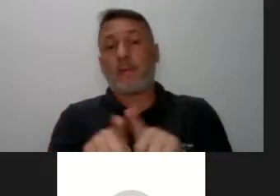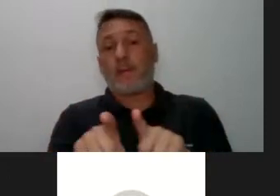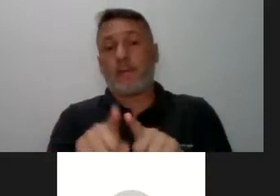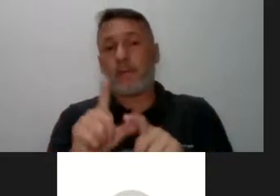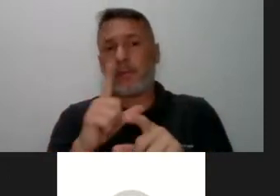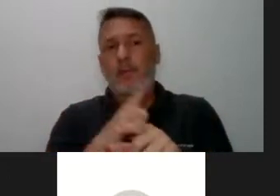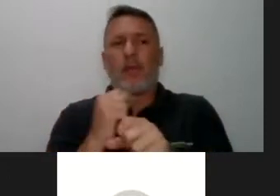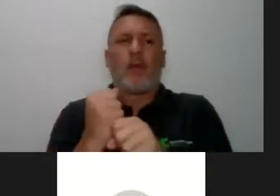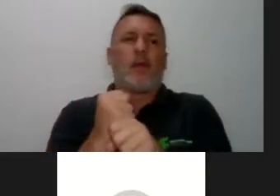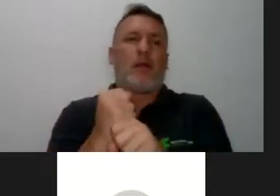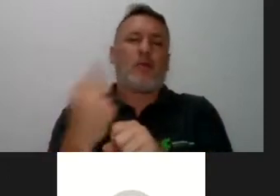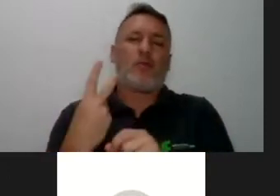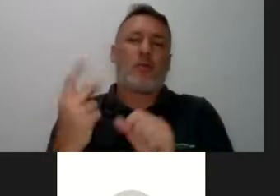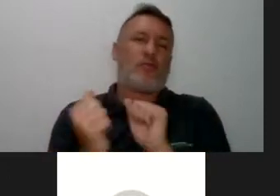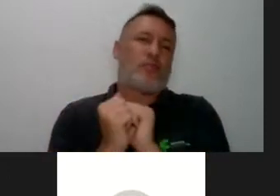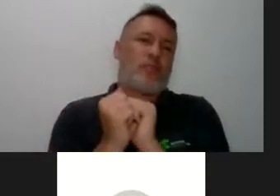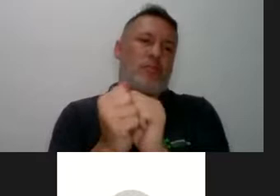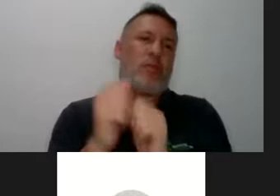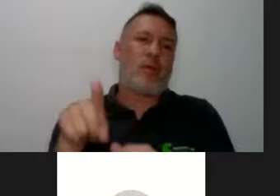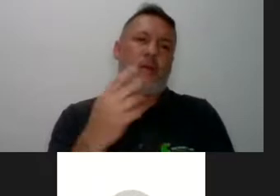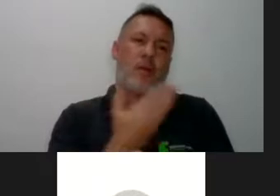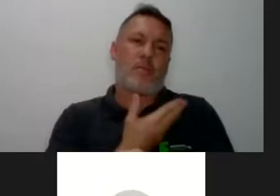né, que nós passamos juntos, nós somos amigos,